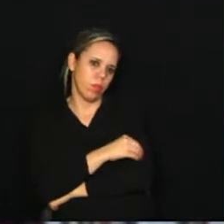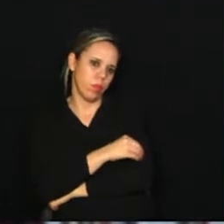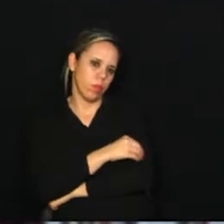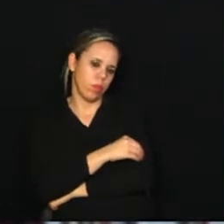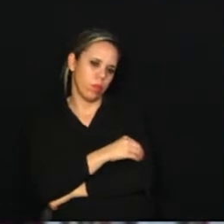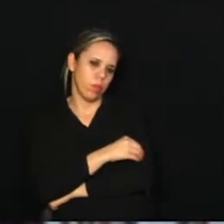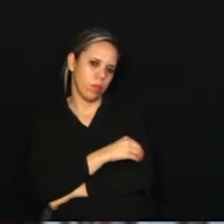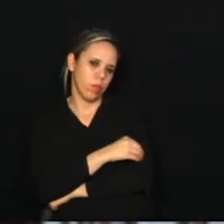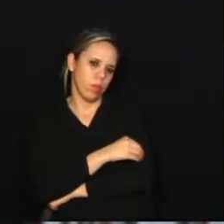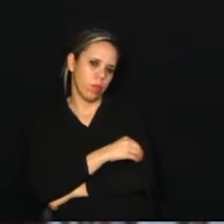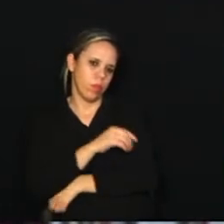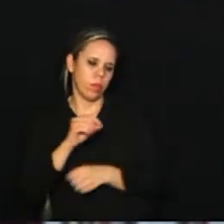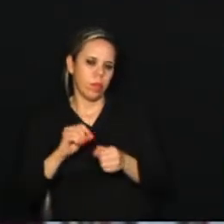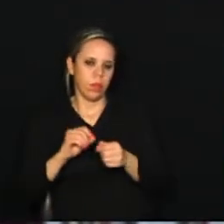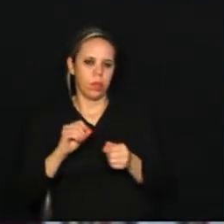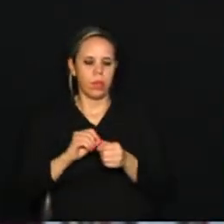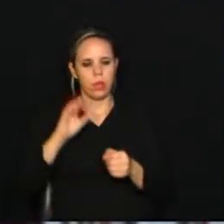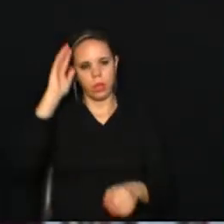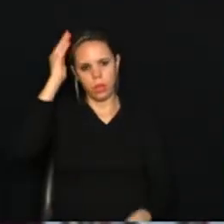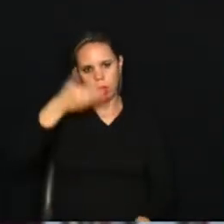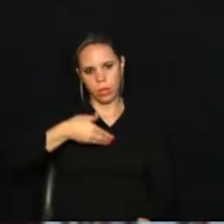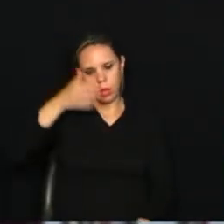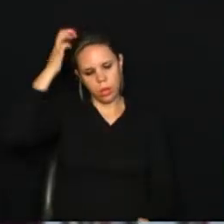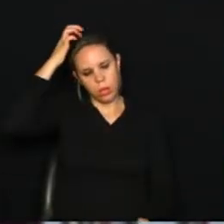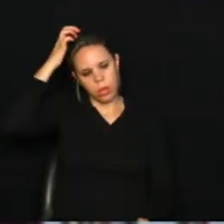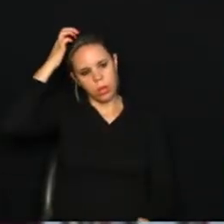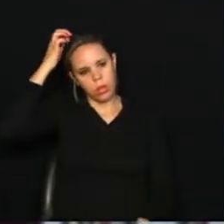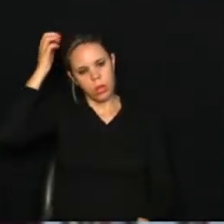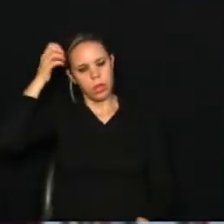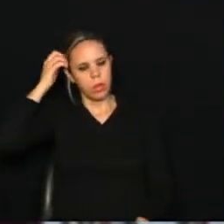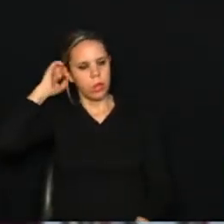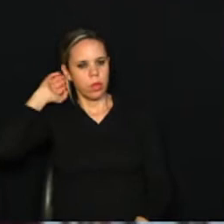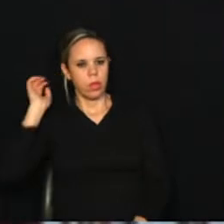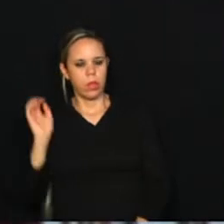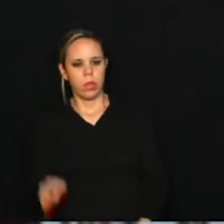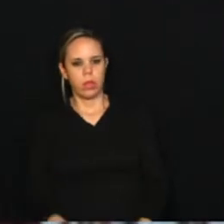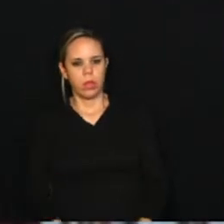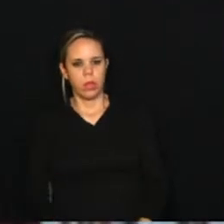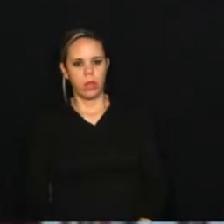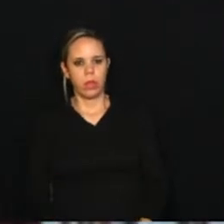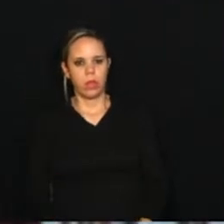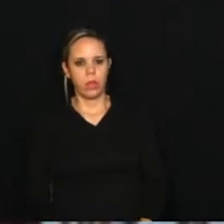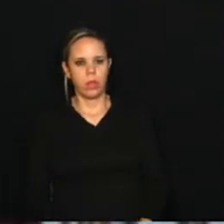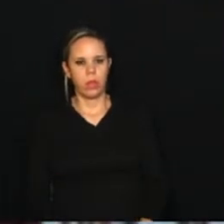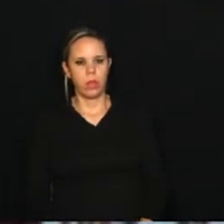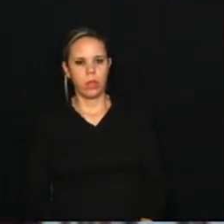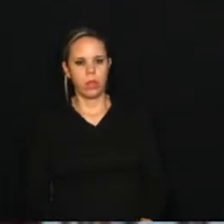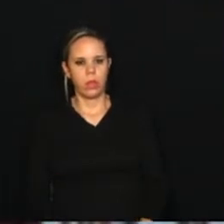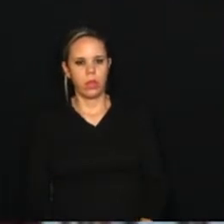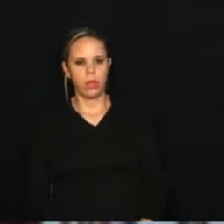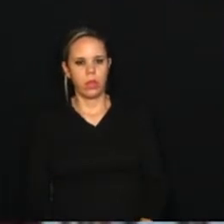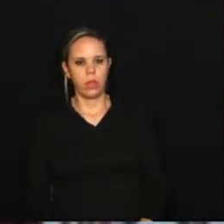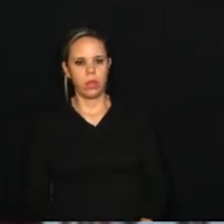a face shield, né? A máscara de cobertura do rosto.